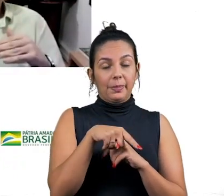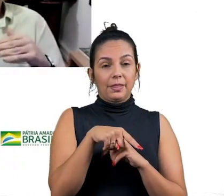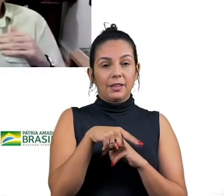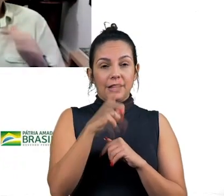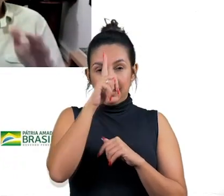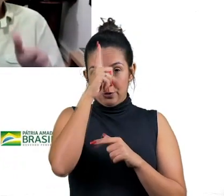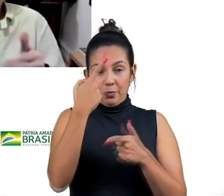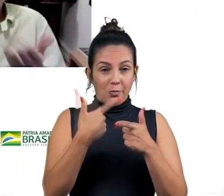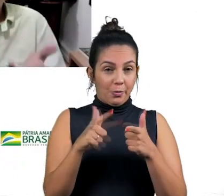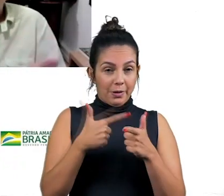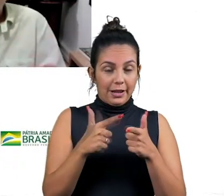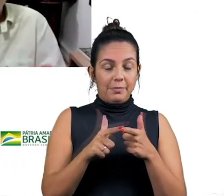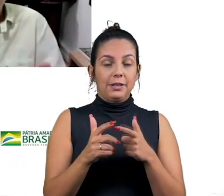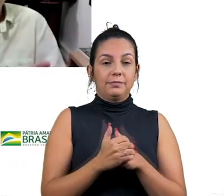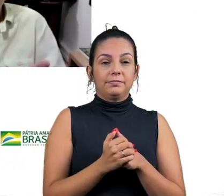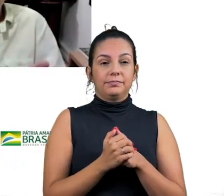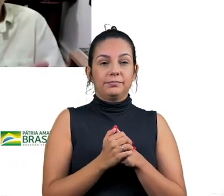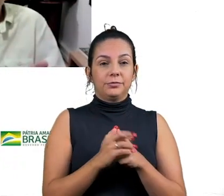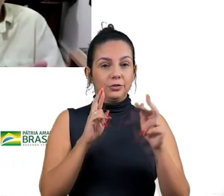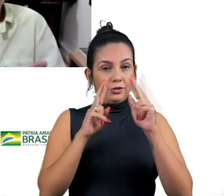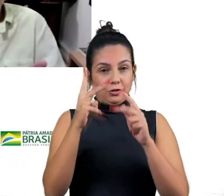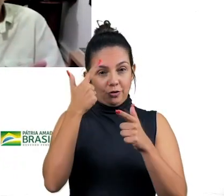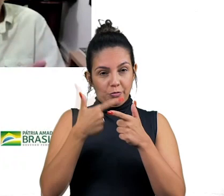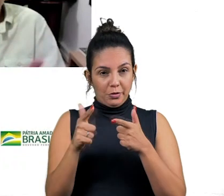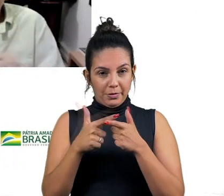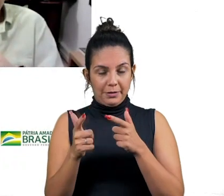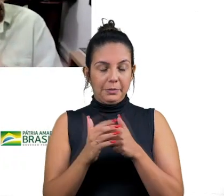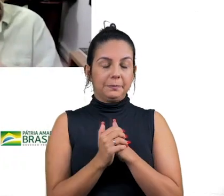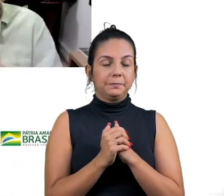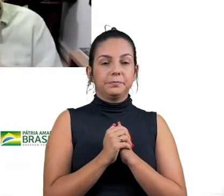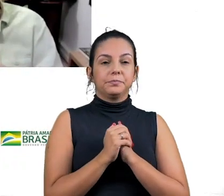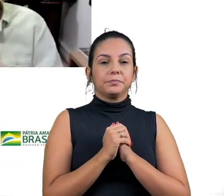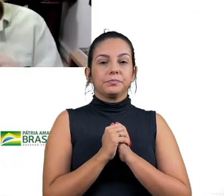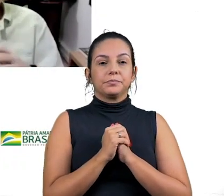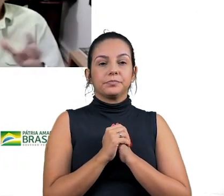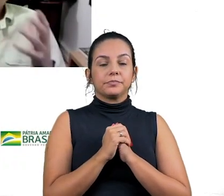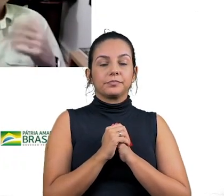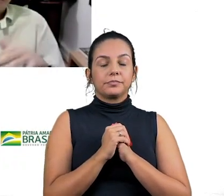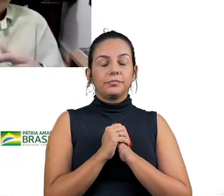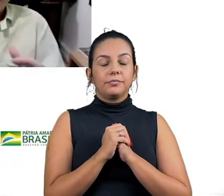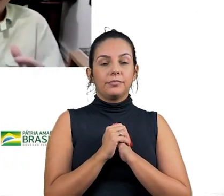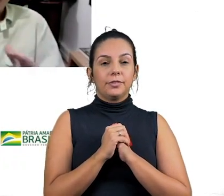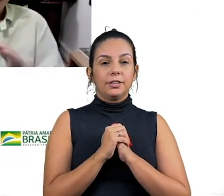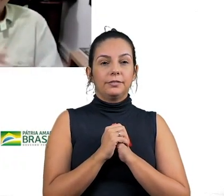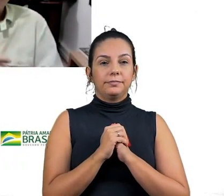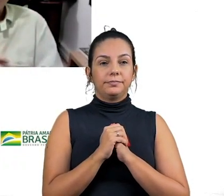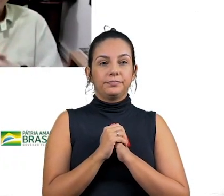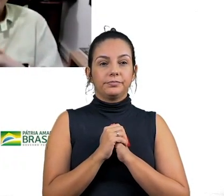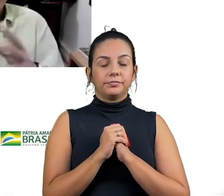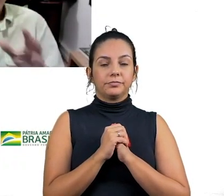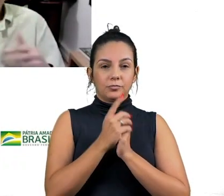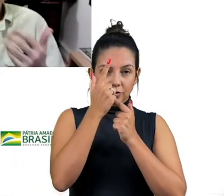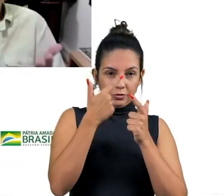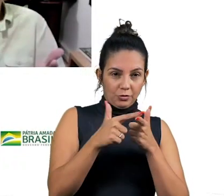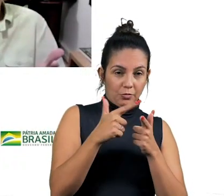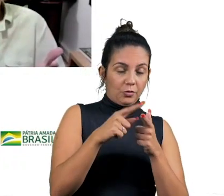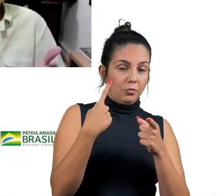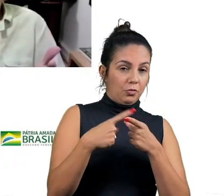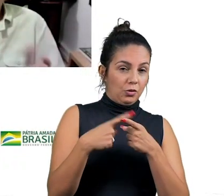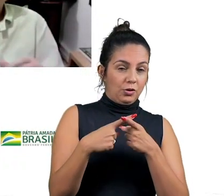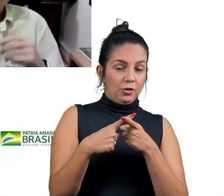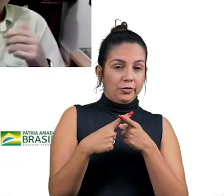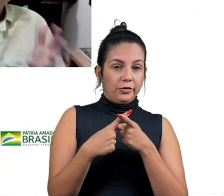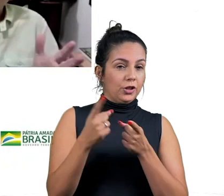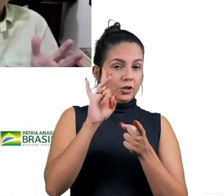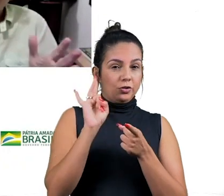cria um problema e resolve um problema. Tá certo? Quer dizer, vai criar um problema porque